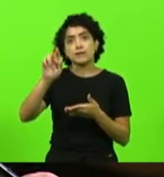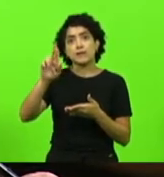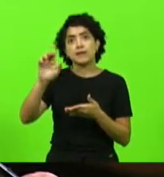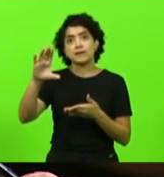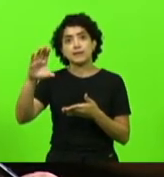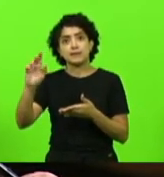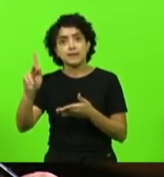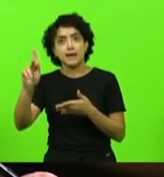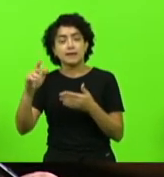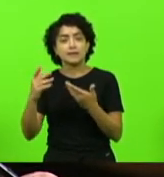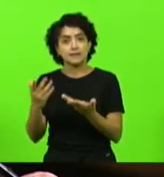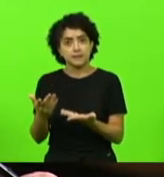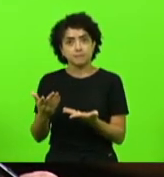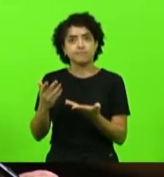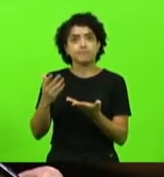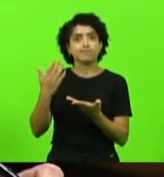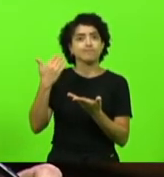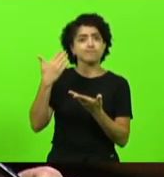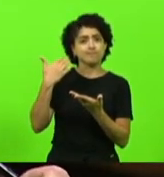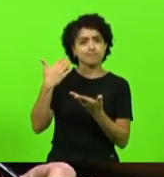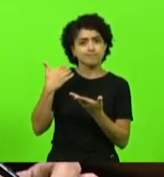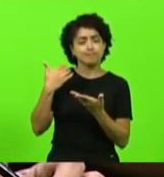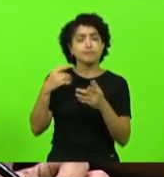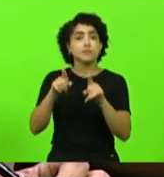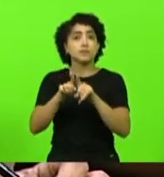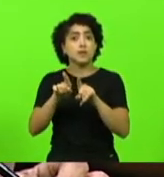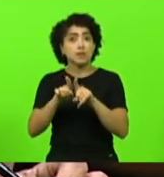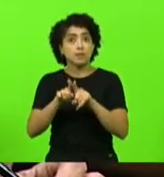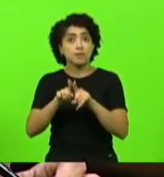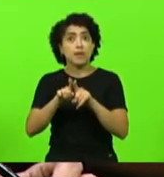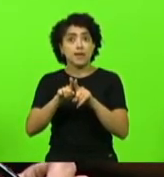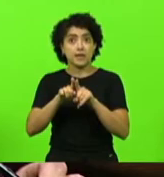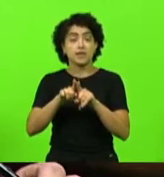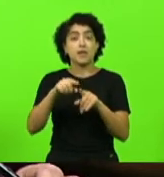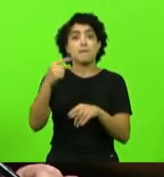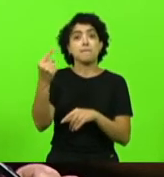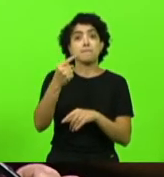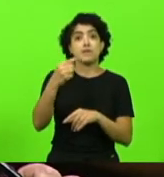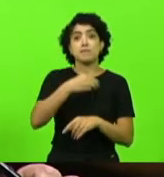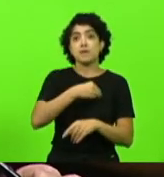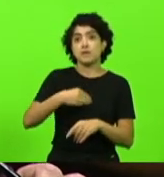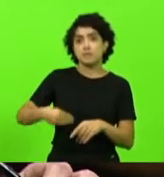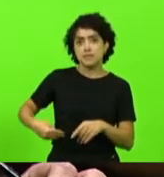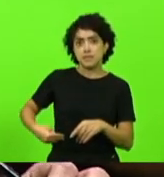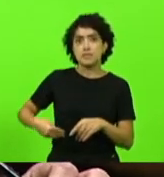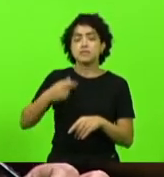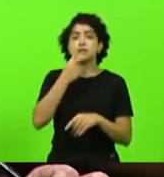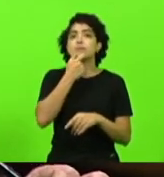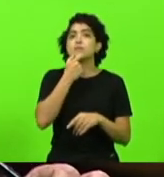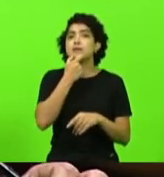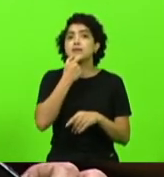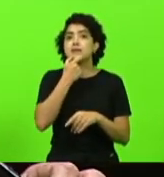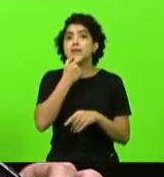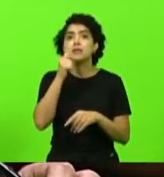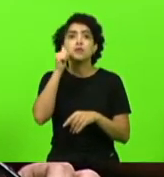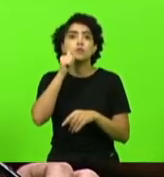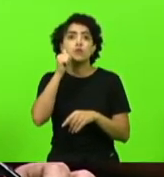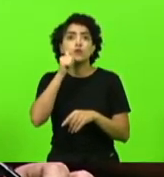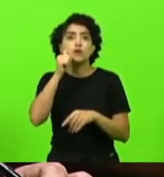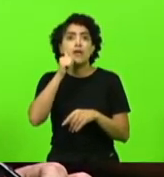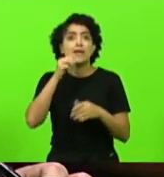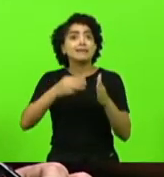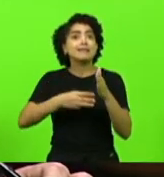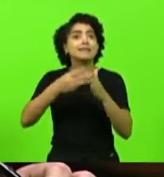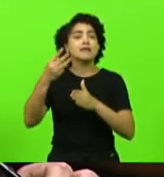decisiva caneta de Margaret Thatcher, ex-primeira-ministra britânica e a única a se eleger 3 vezes